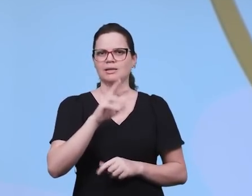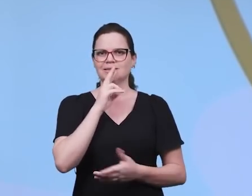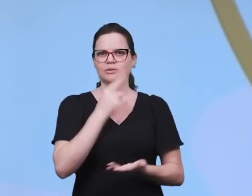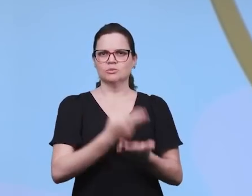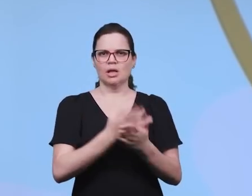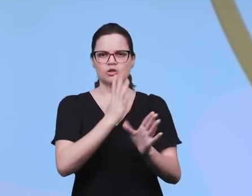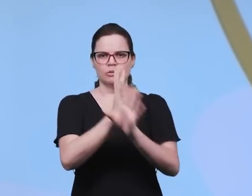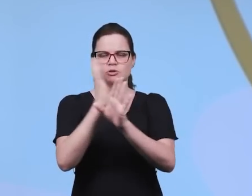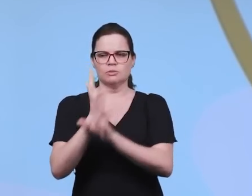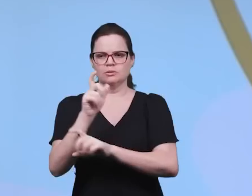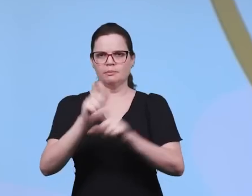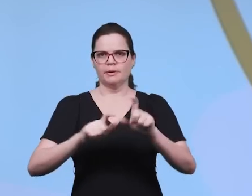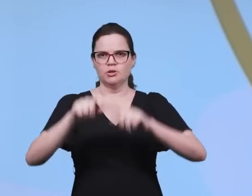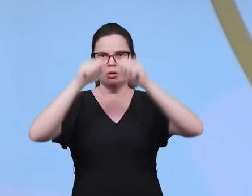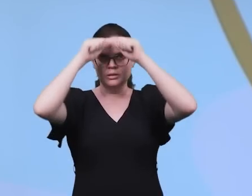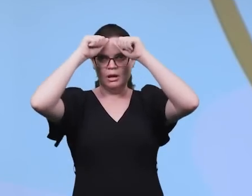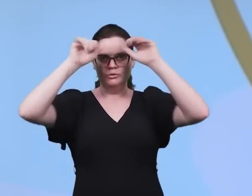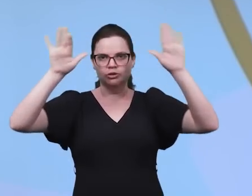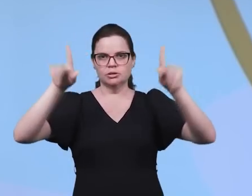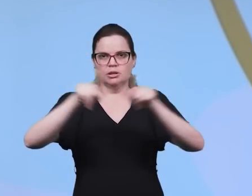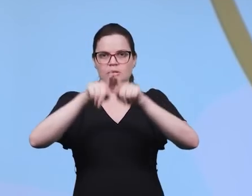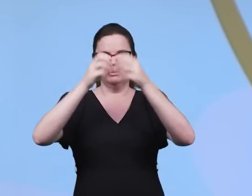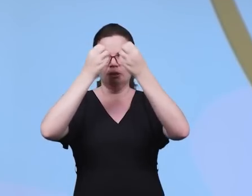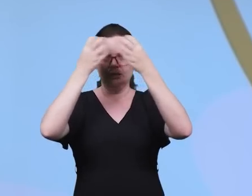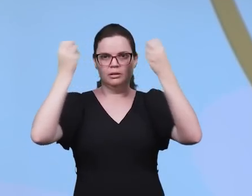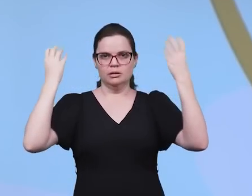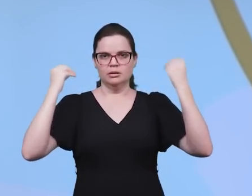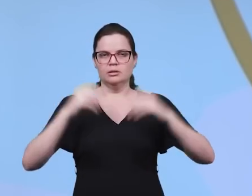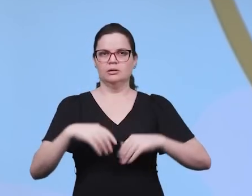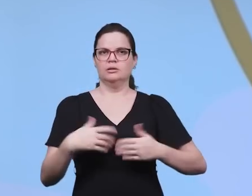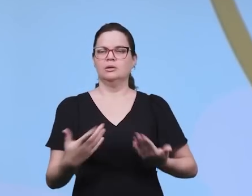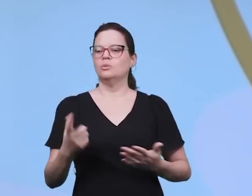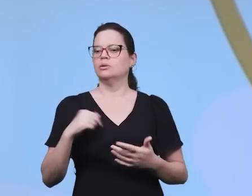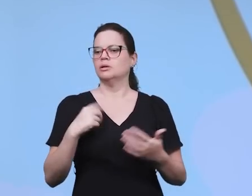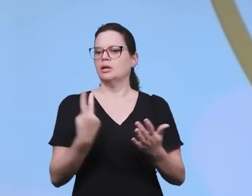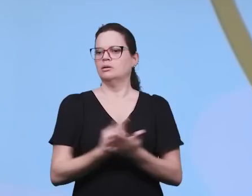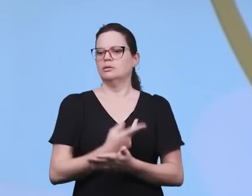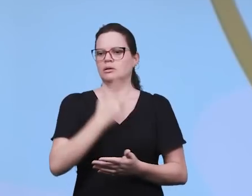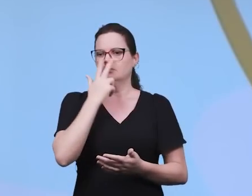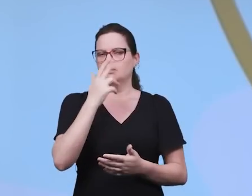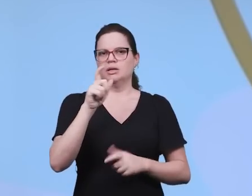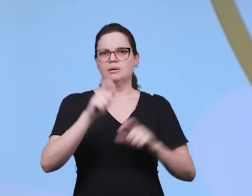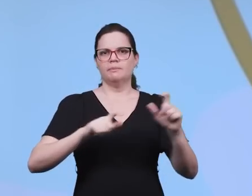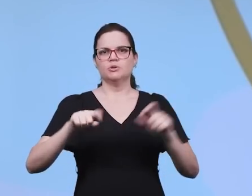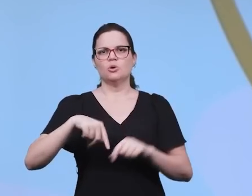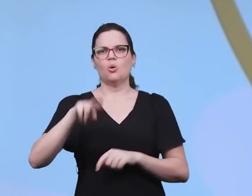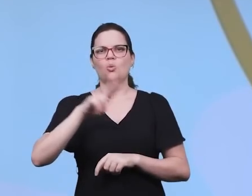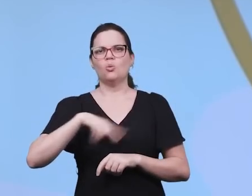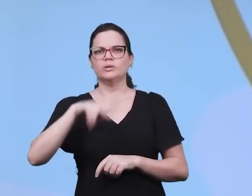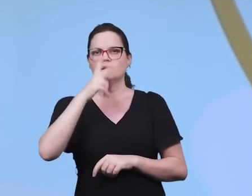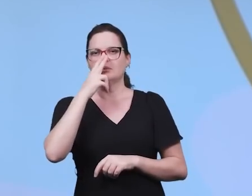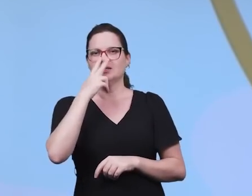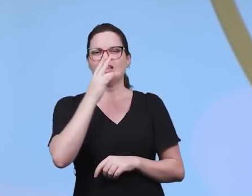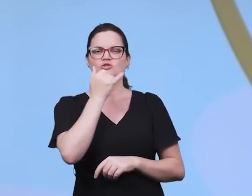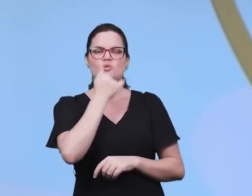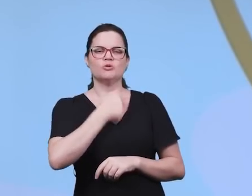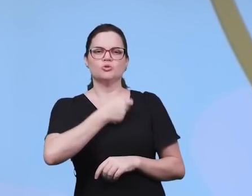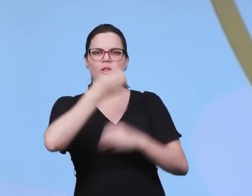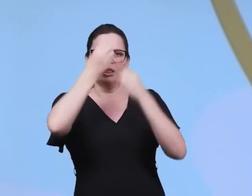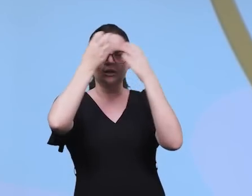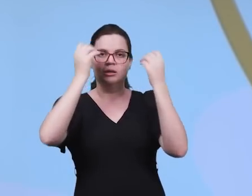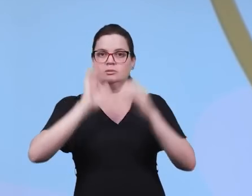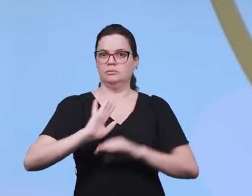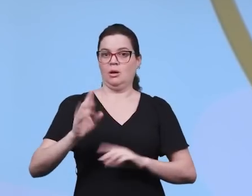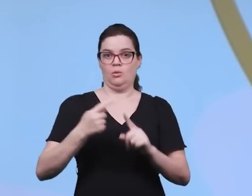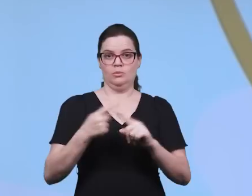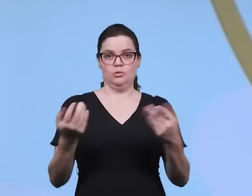de autistas, né? De TDAH. Aí as pessoas falam assim, é uma epidemia, o que está acontecendo? As pessoas estão usando isso como desculpa, então hoje todo mundo é... A